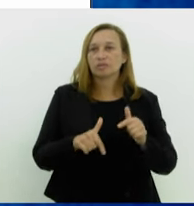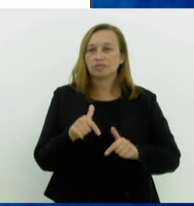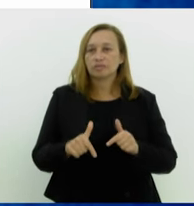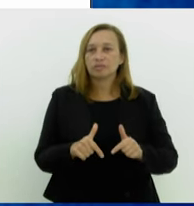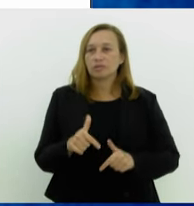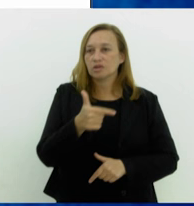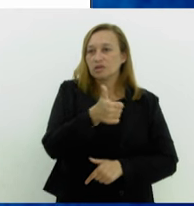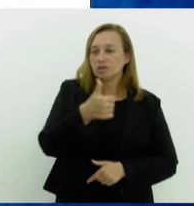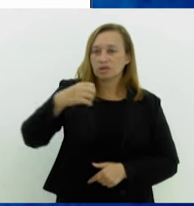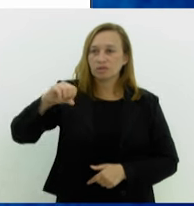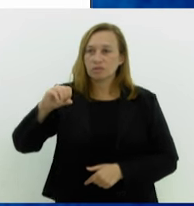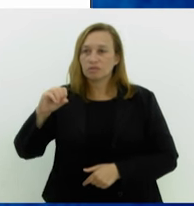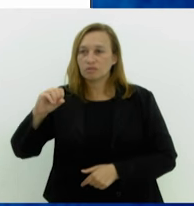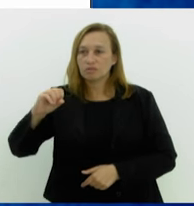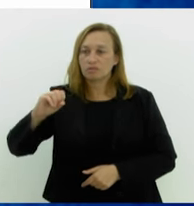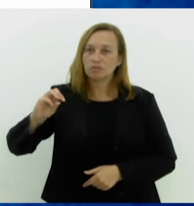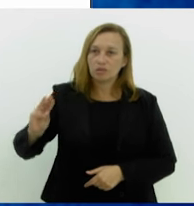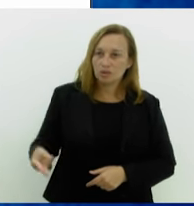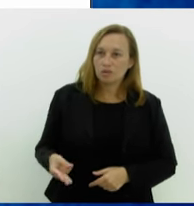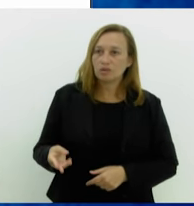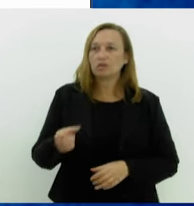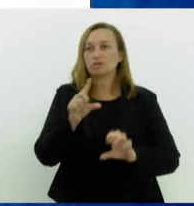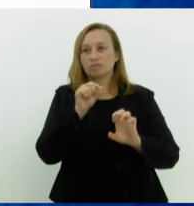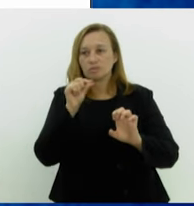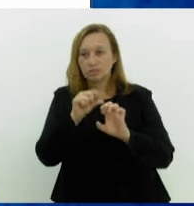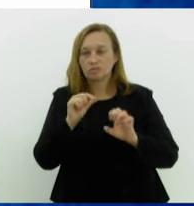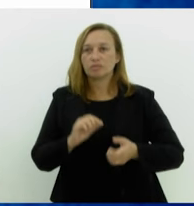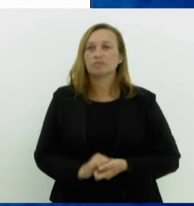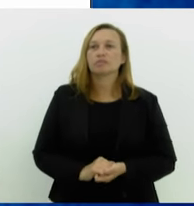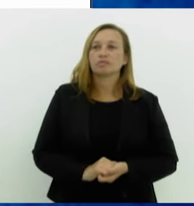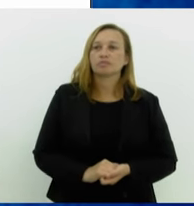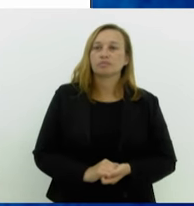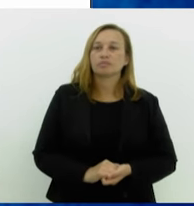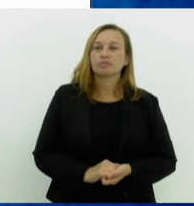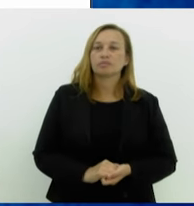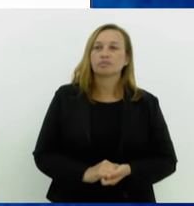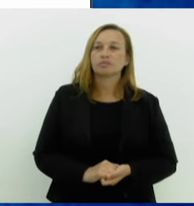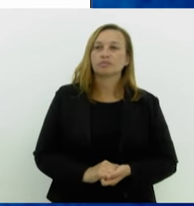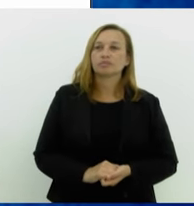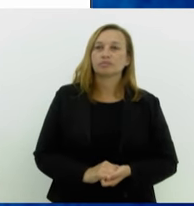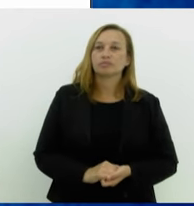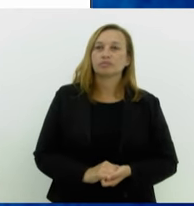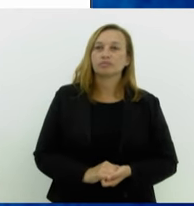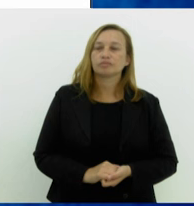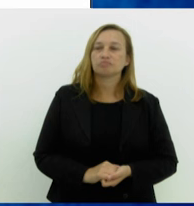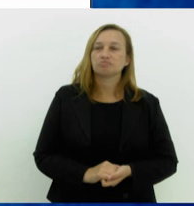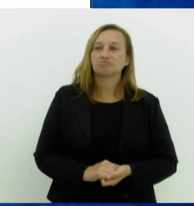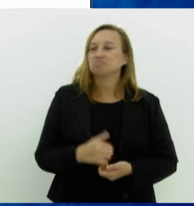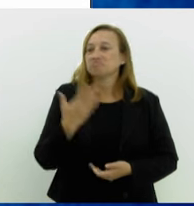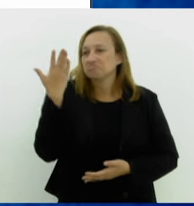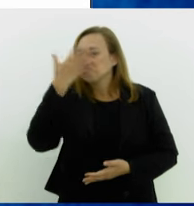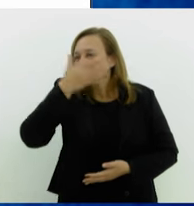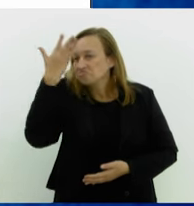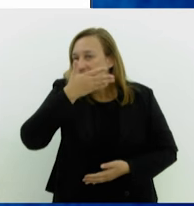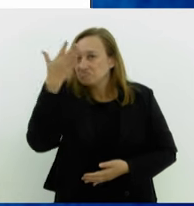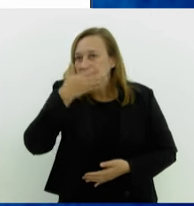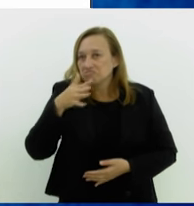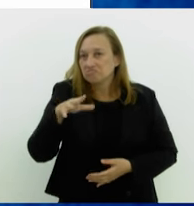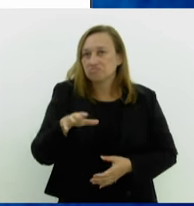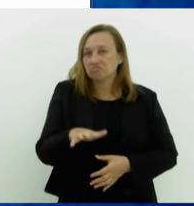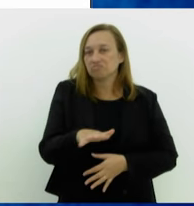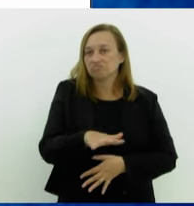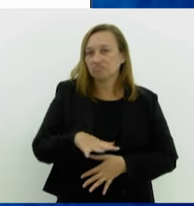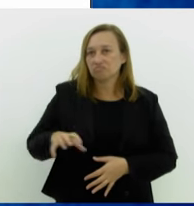milhões empreendem ou seja eles são invisíveis nos territórios né eles não aparecem em nenhum lugar como você